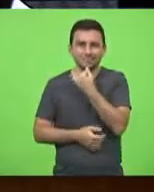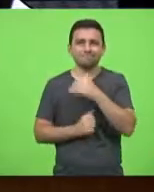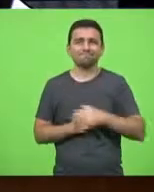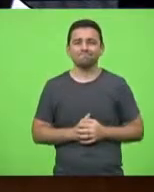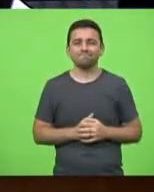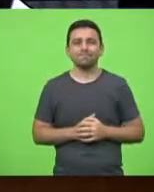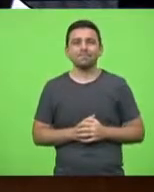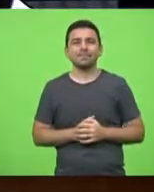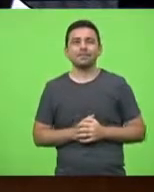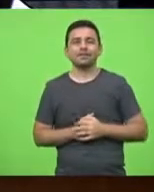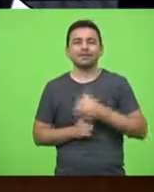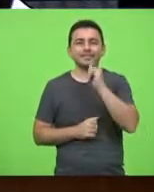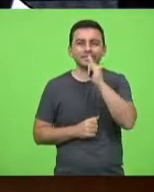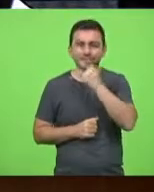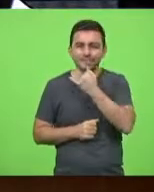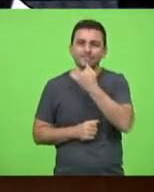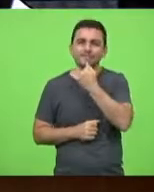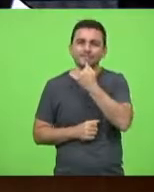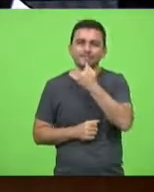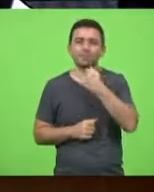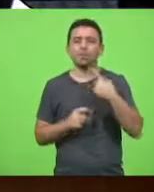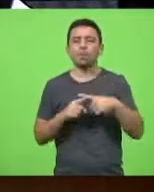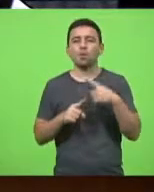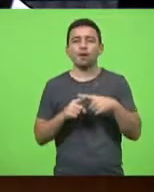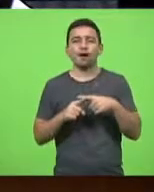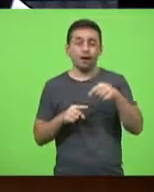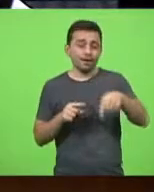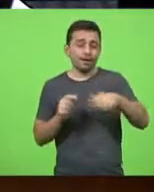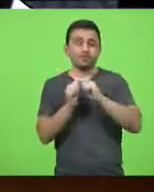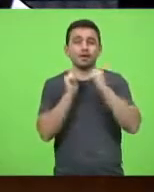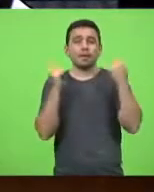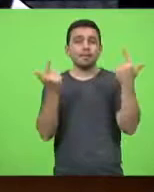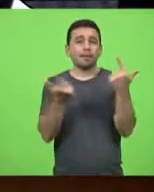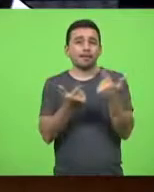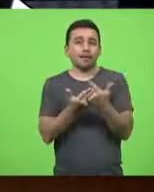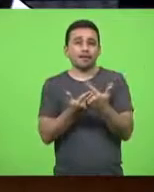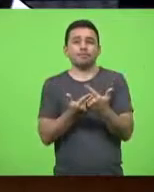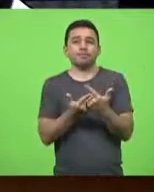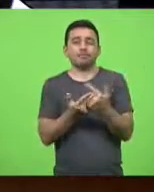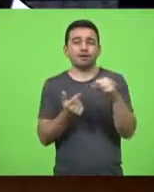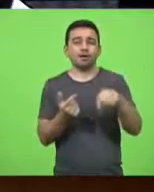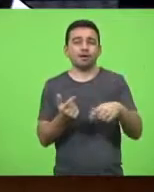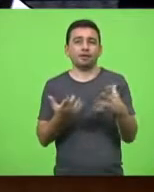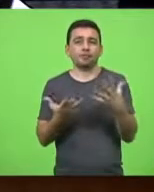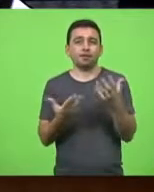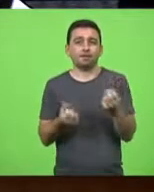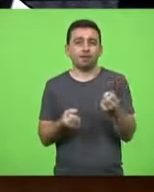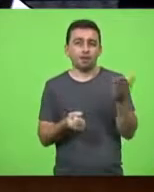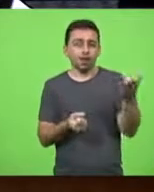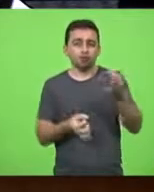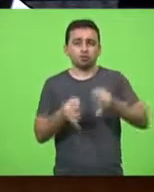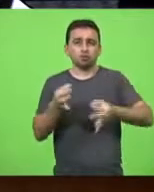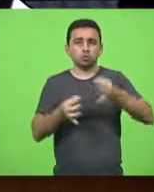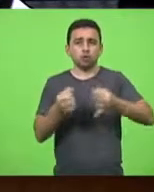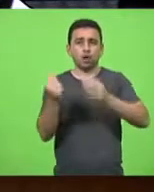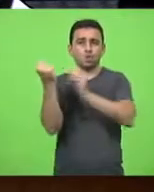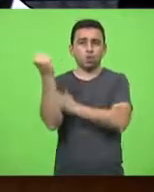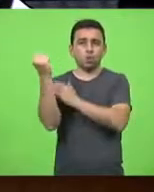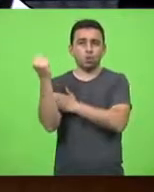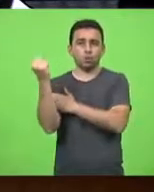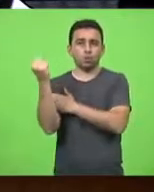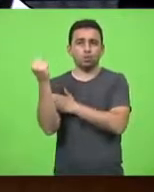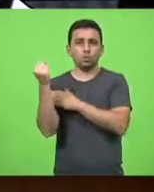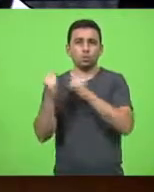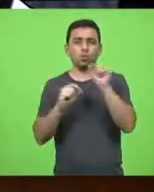triste. Porque nós vamos, a Assembleia Legislativa vai sujeitar o Poder Judiciário a participar